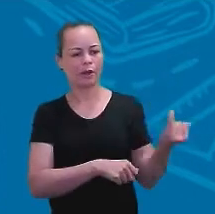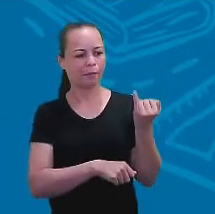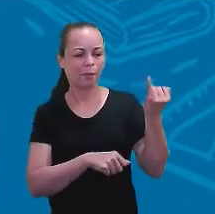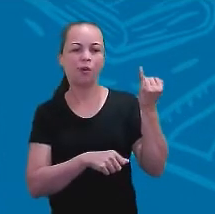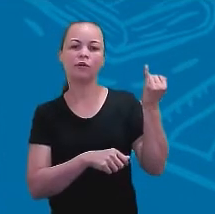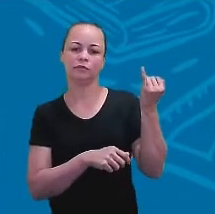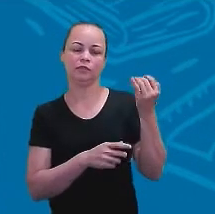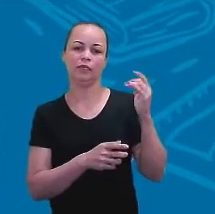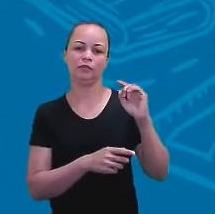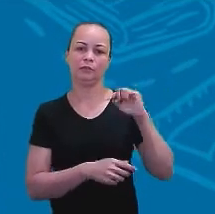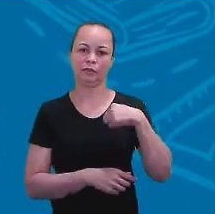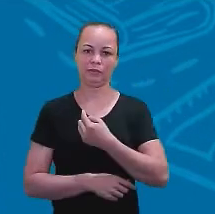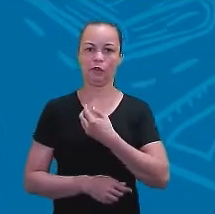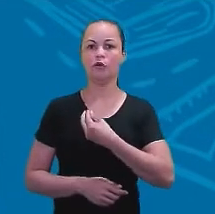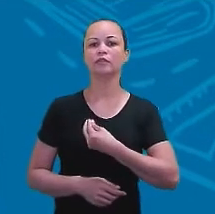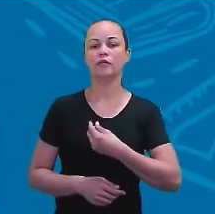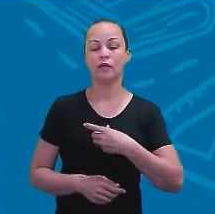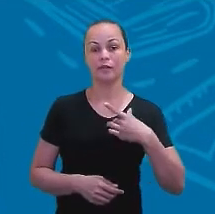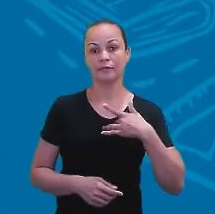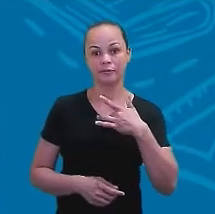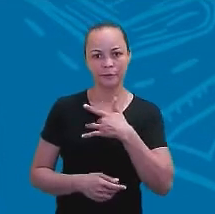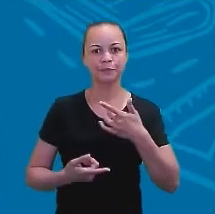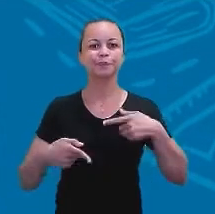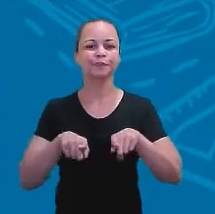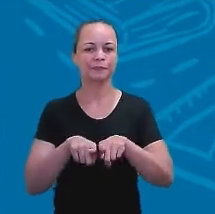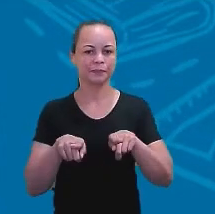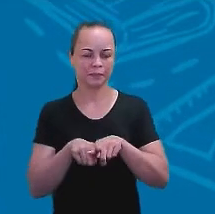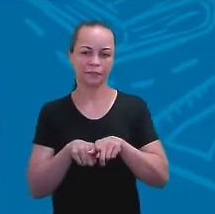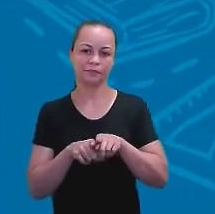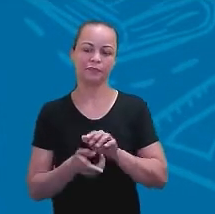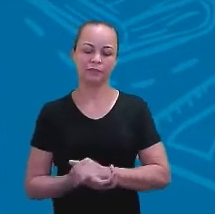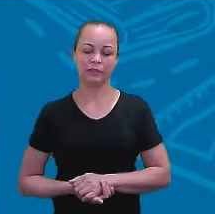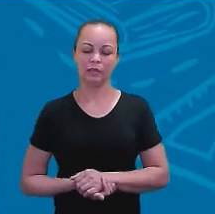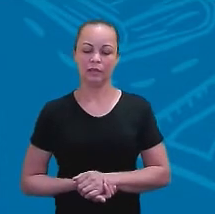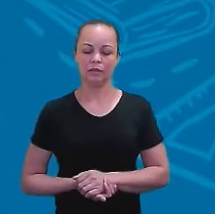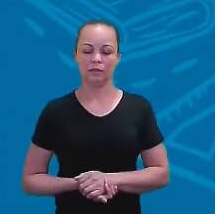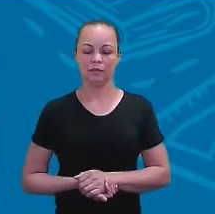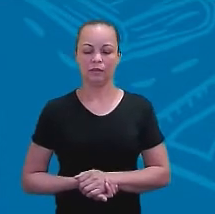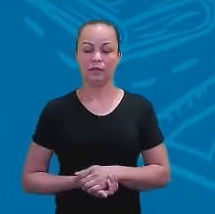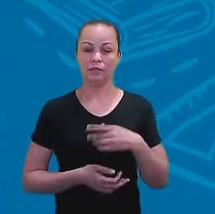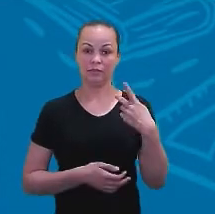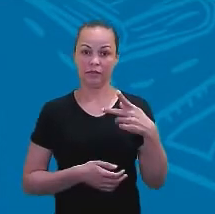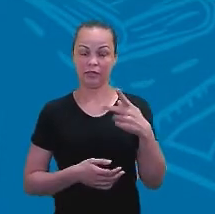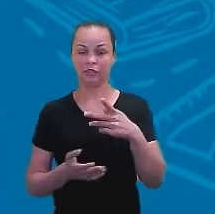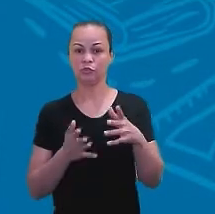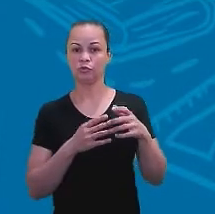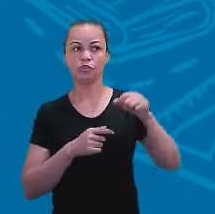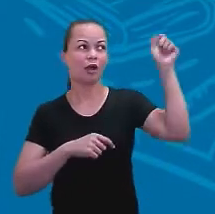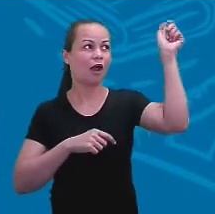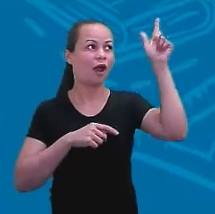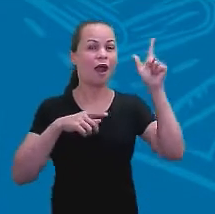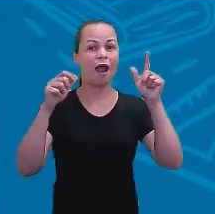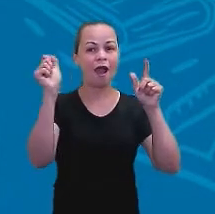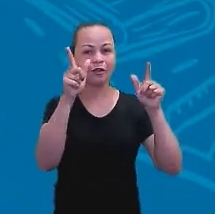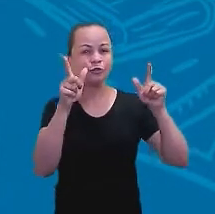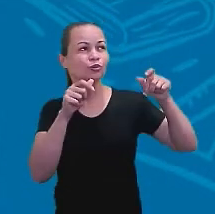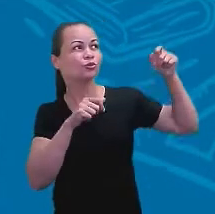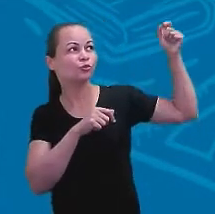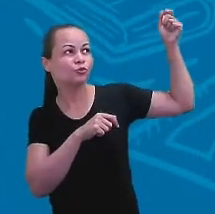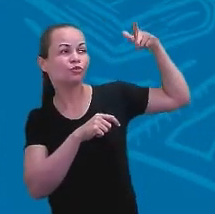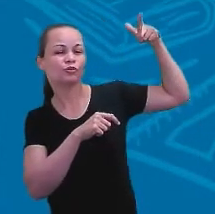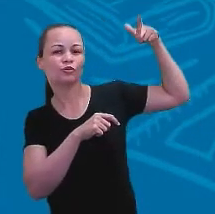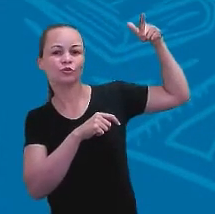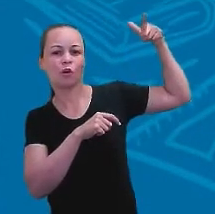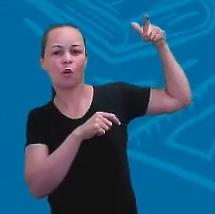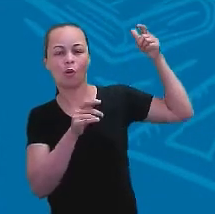manter a nossa saúde. Afinal, é através desses raios solares, os raios do sol, que o nosso organismo ele